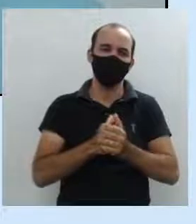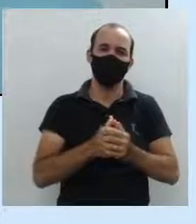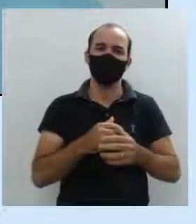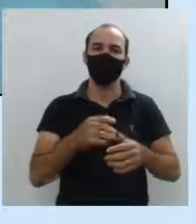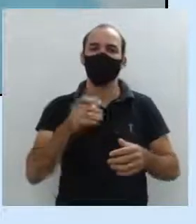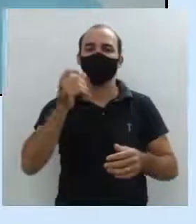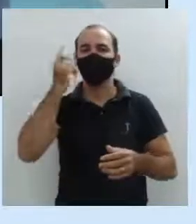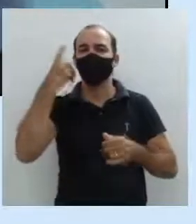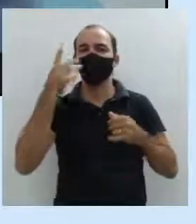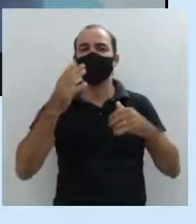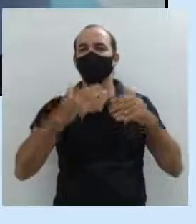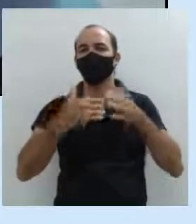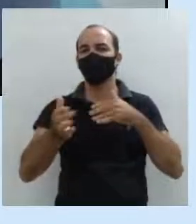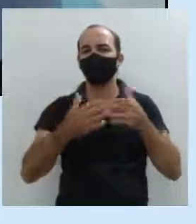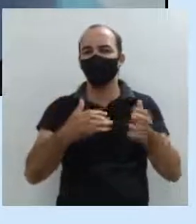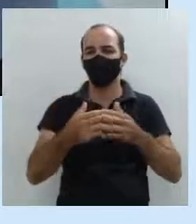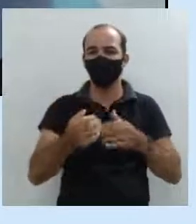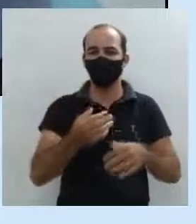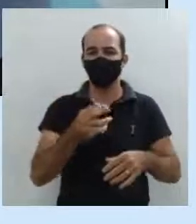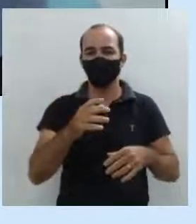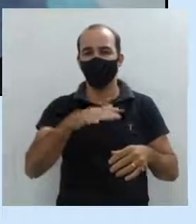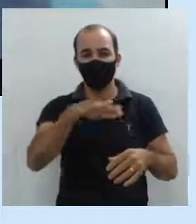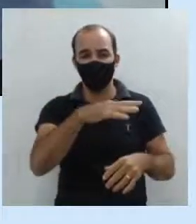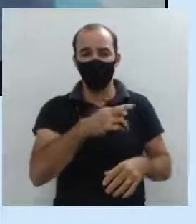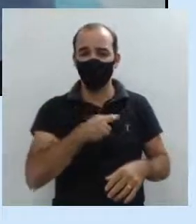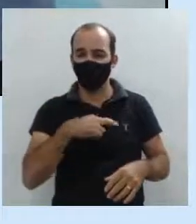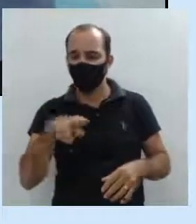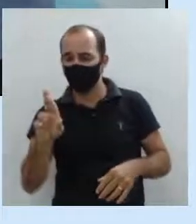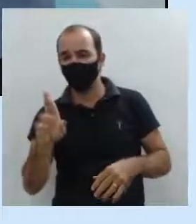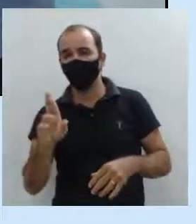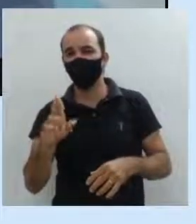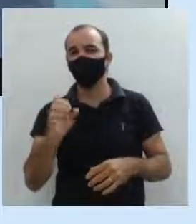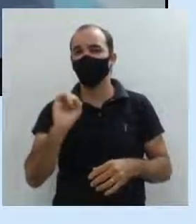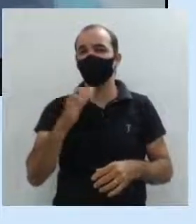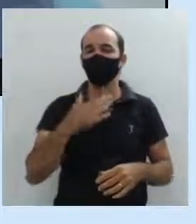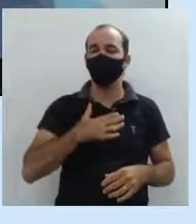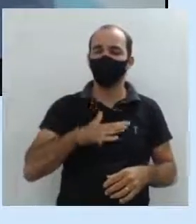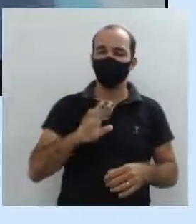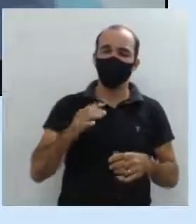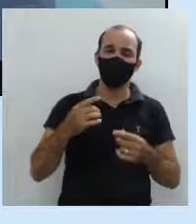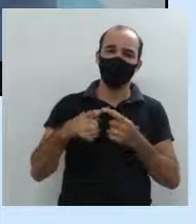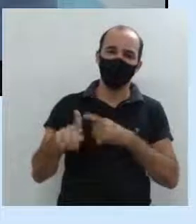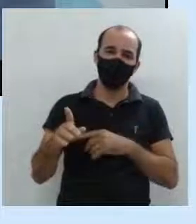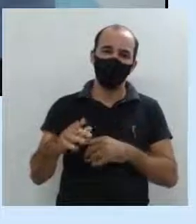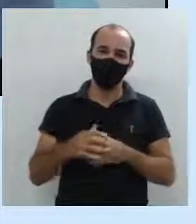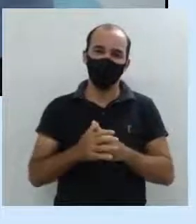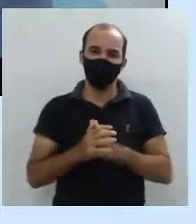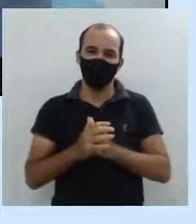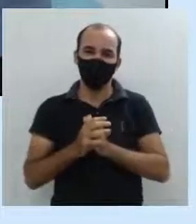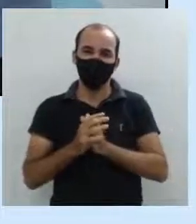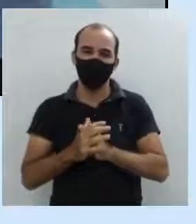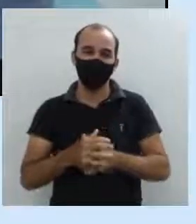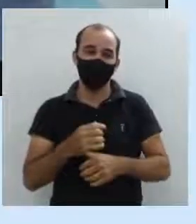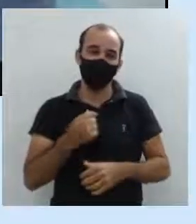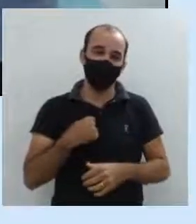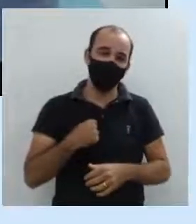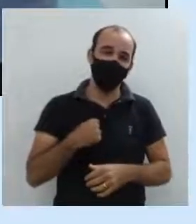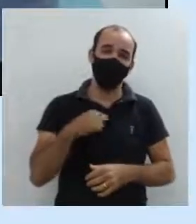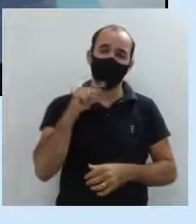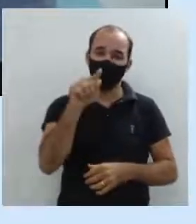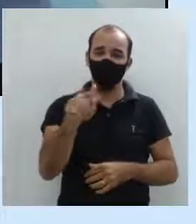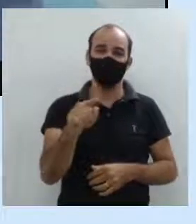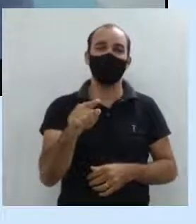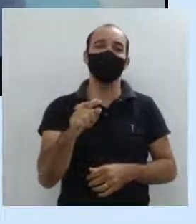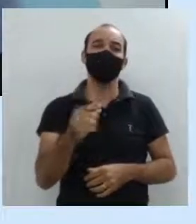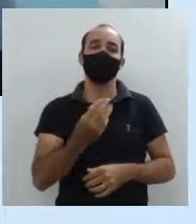uma ideia, de uma religiosidade e assim por diante. Então, nós vivemos em uma cultura pós-moderna que leva